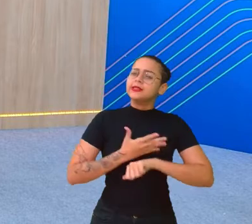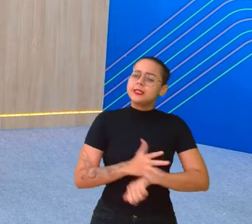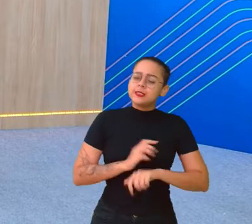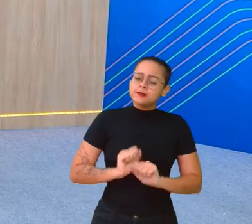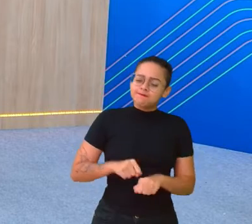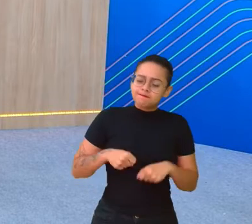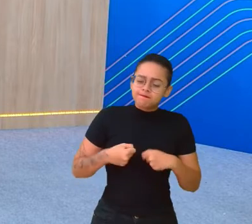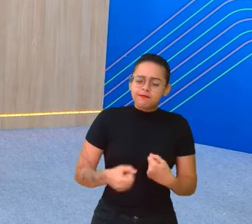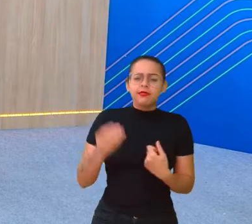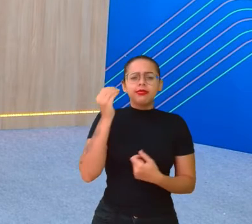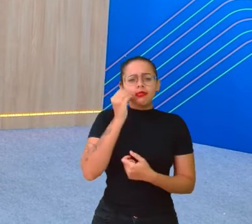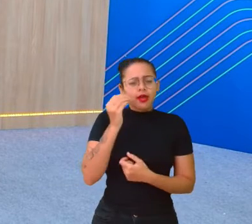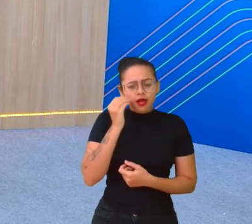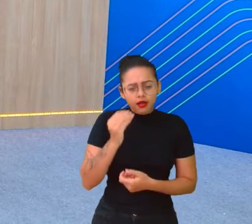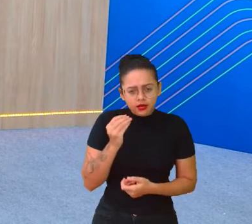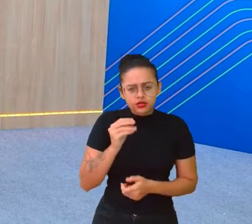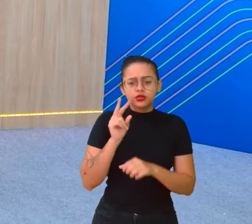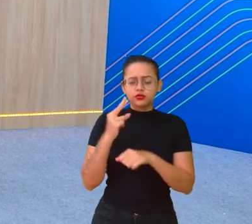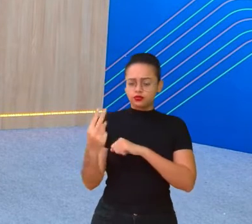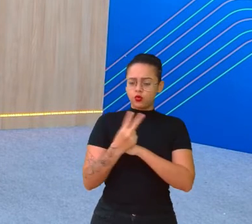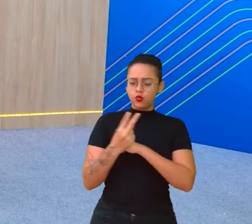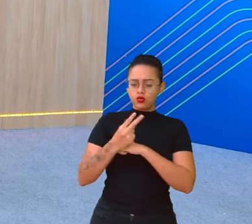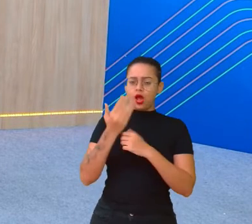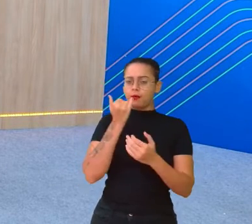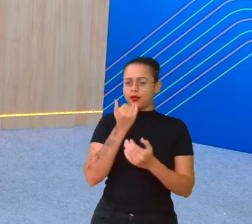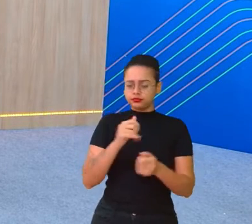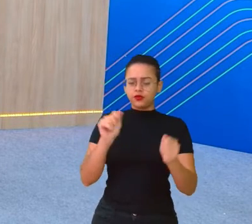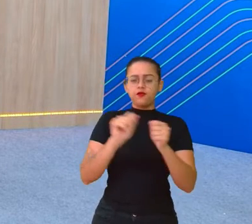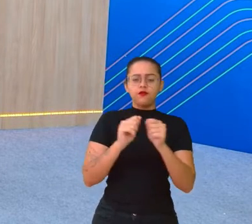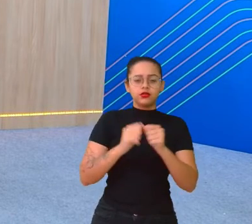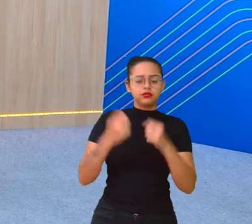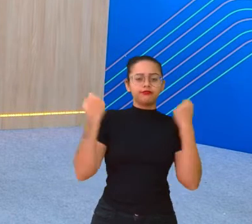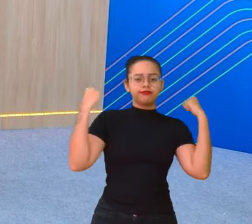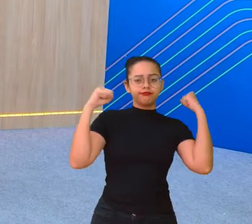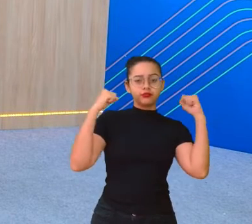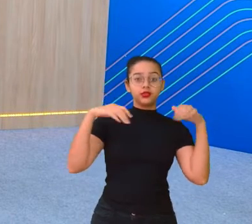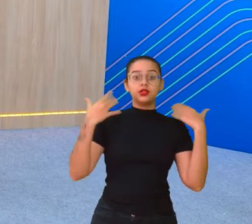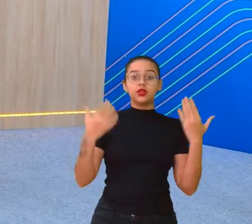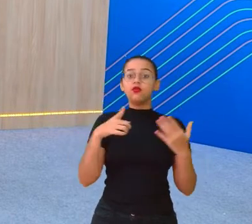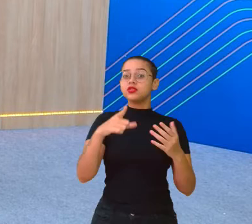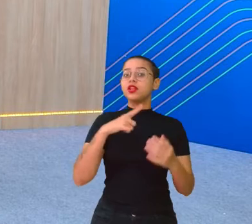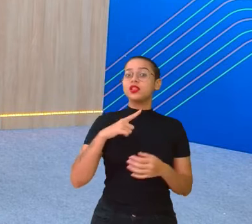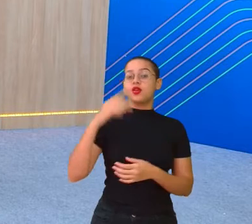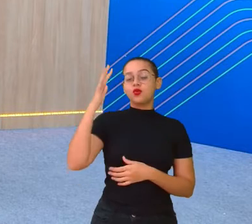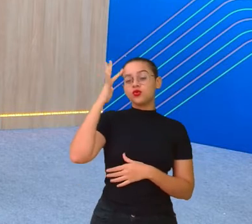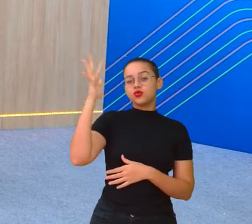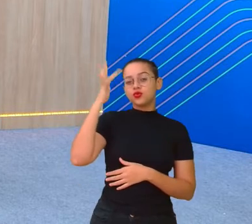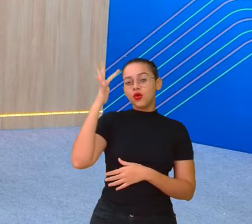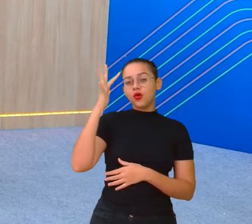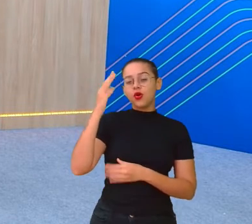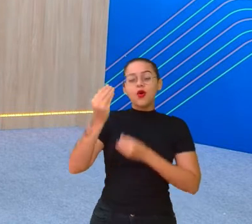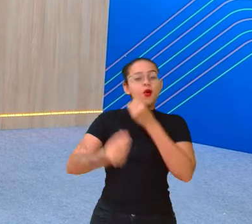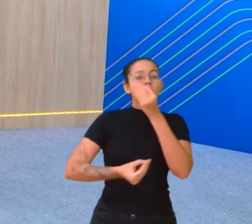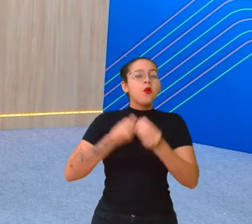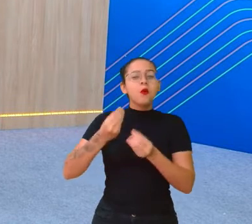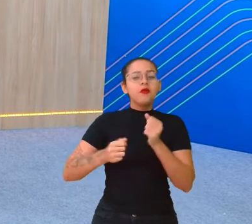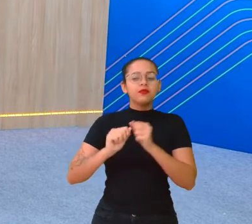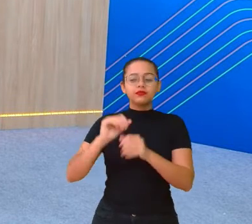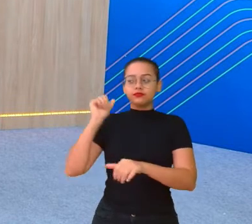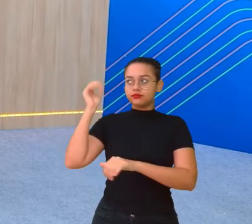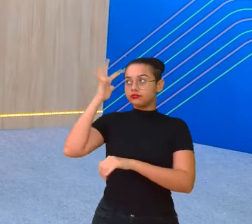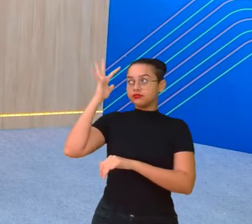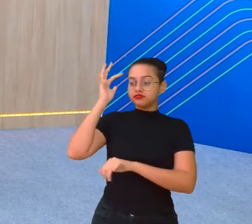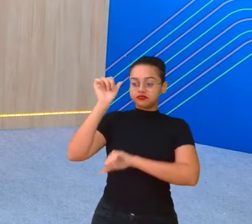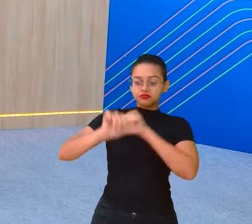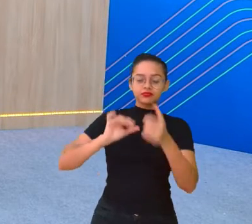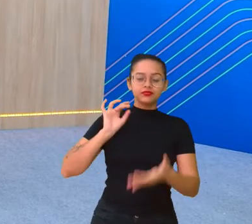fazer muito teste, vai cuidar da alimentação, vai estar fazendo atividade física. Então você tem esse sonho, mas aí como é que vai fazer para poder tirar do